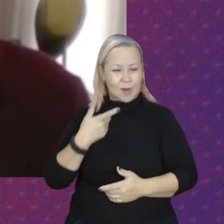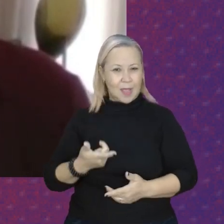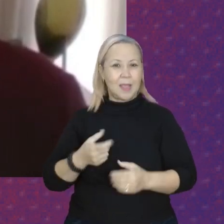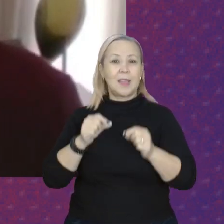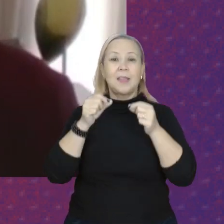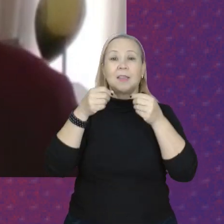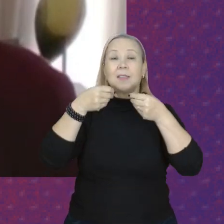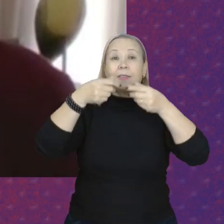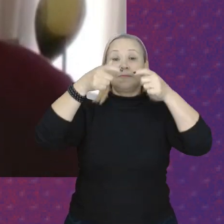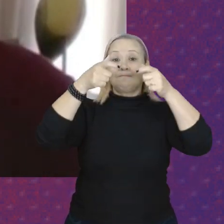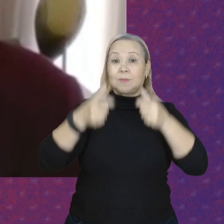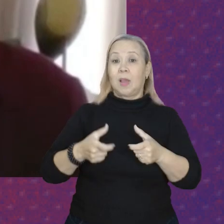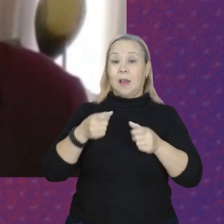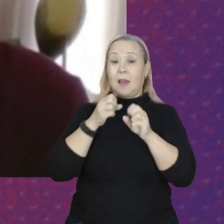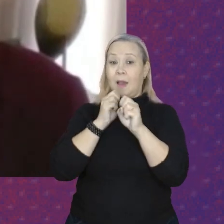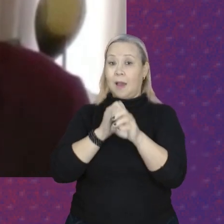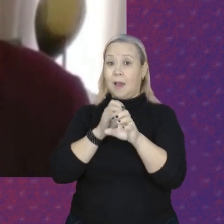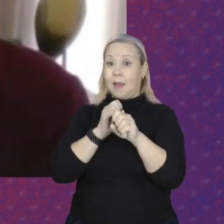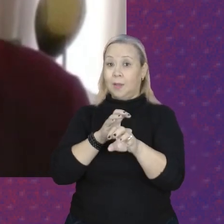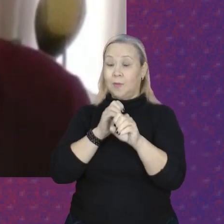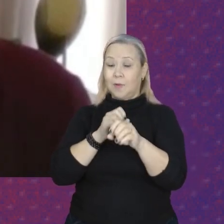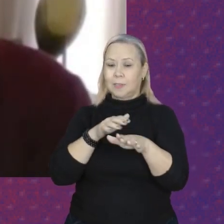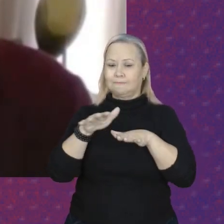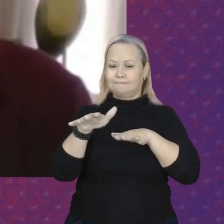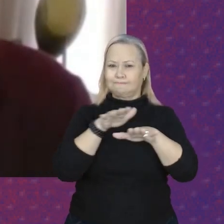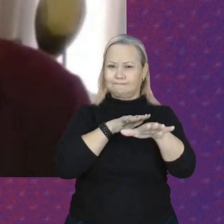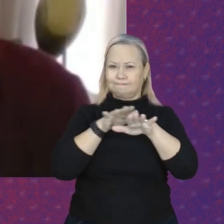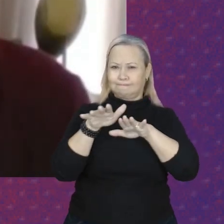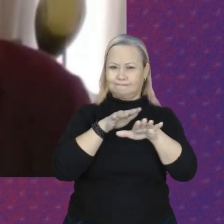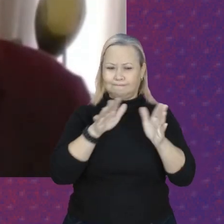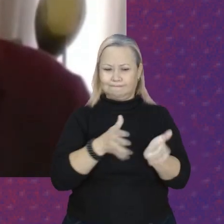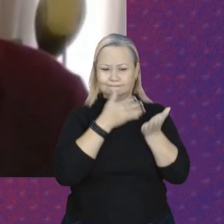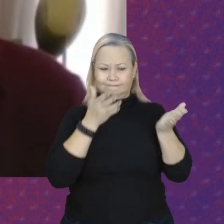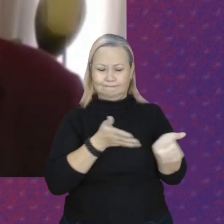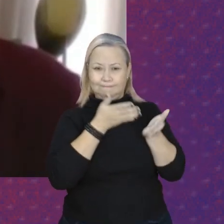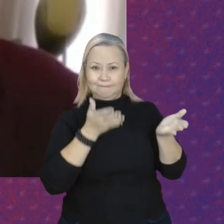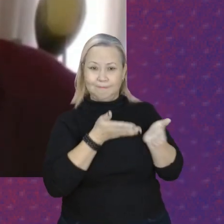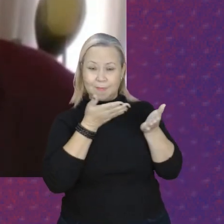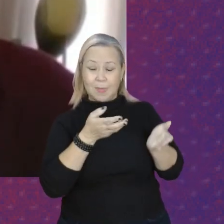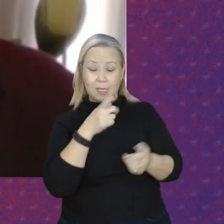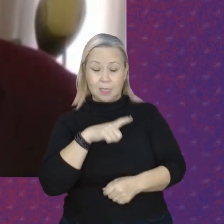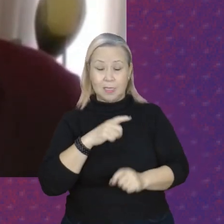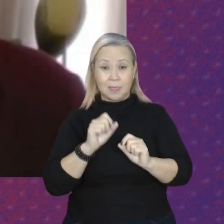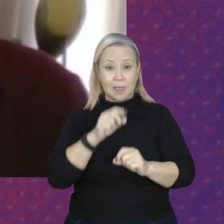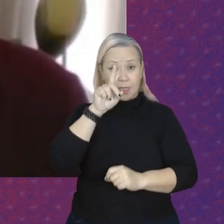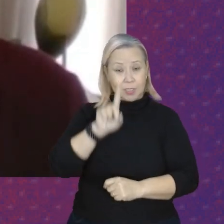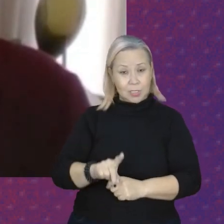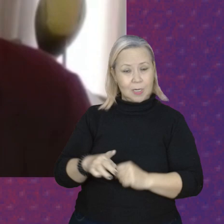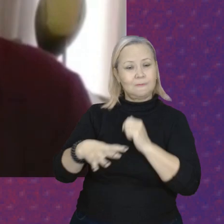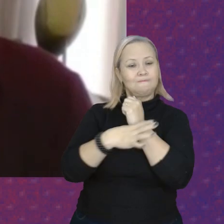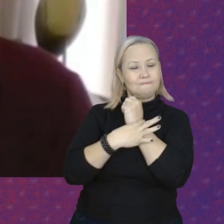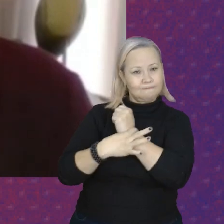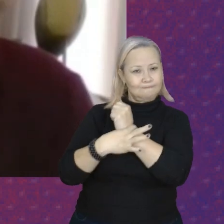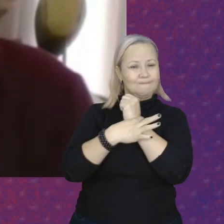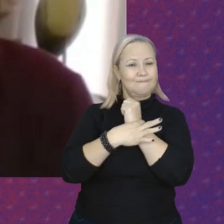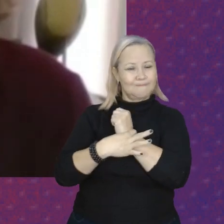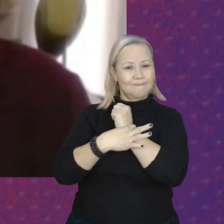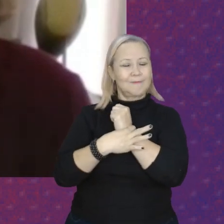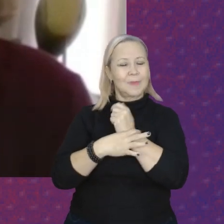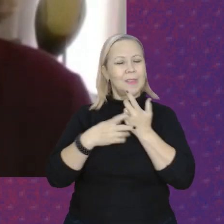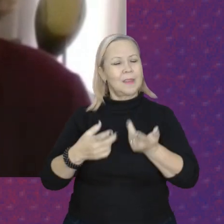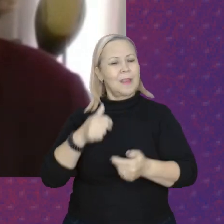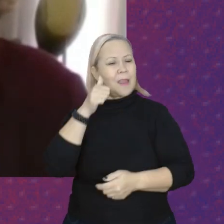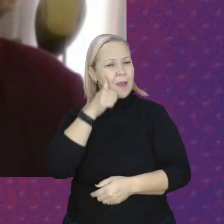a educação em movimento para que a gente tenha direitos assegurados, é uma